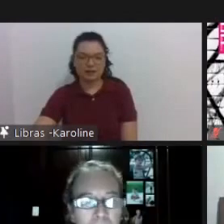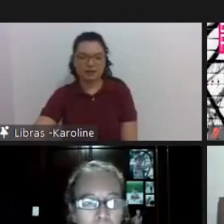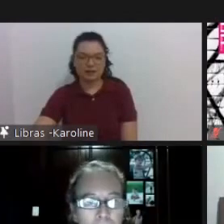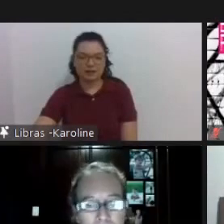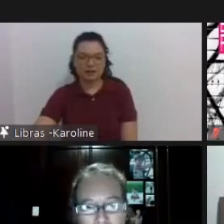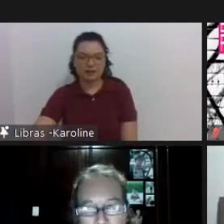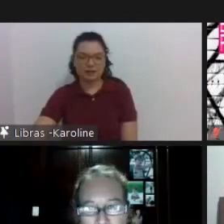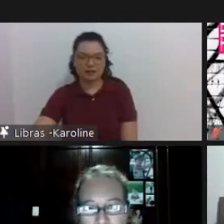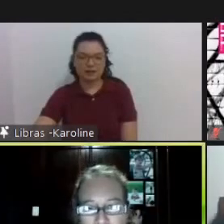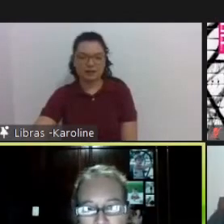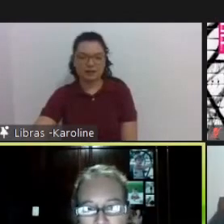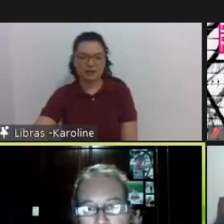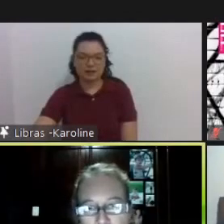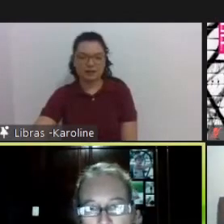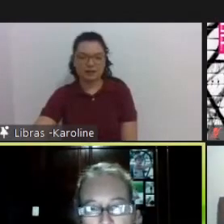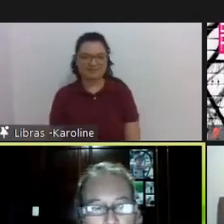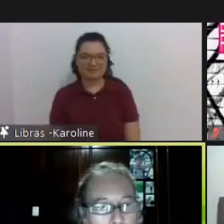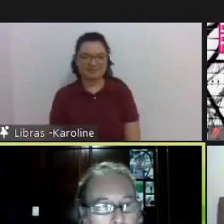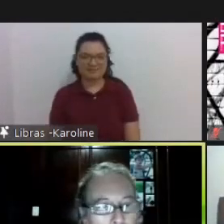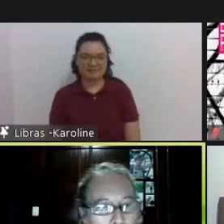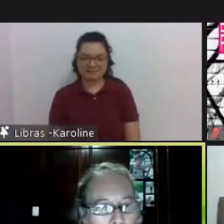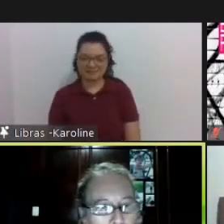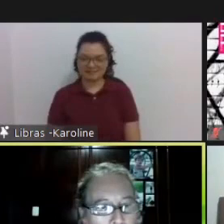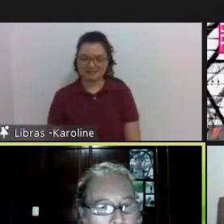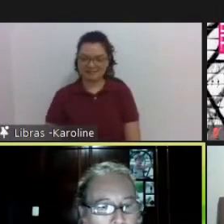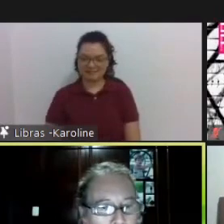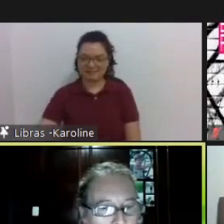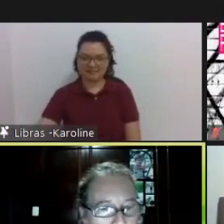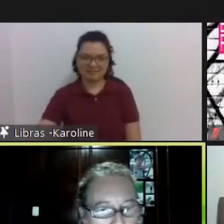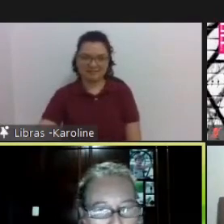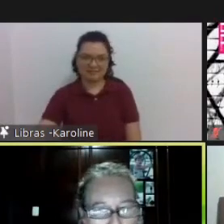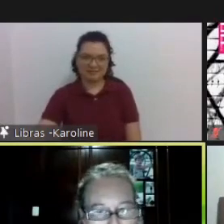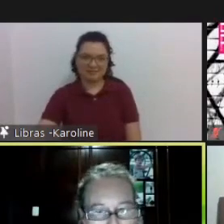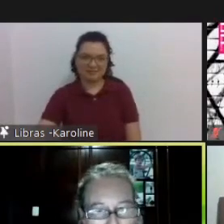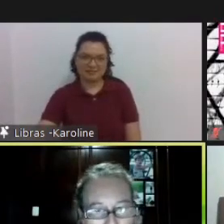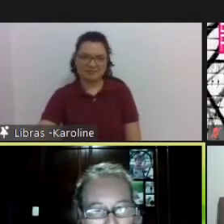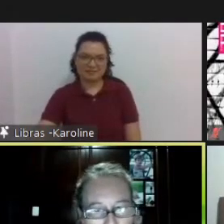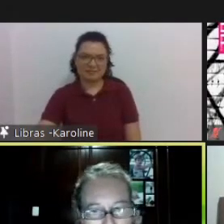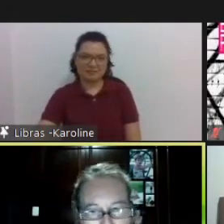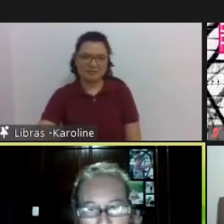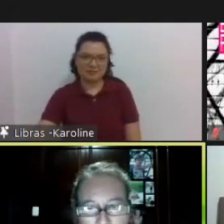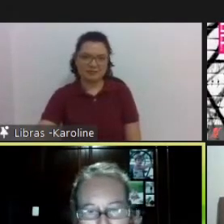Parabéns, Carolina, Carmo, Pausa. Excelente, toda a